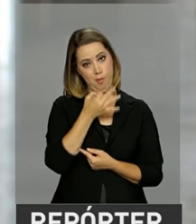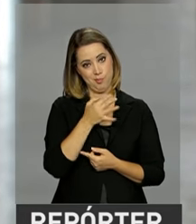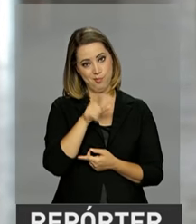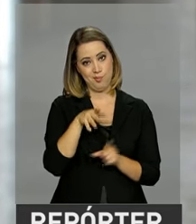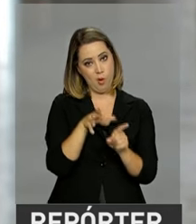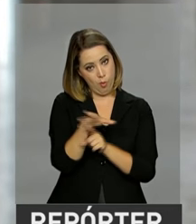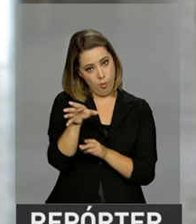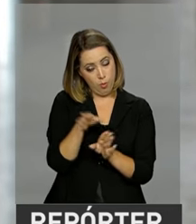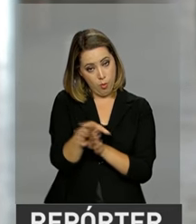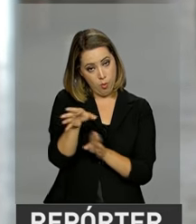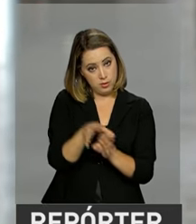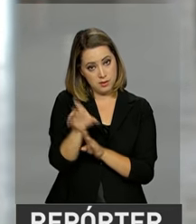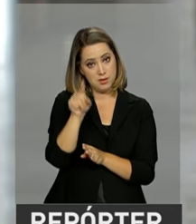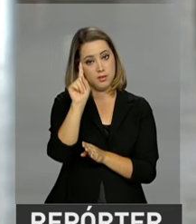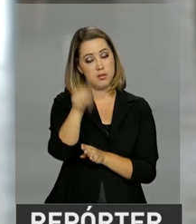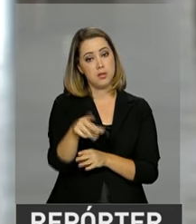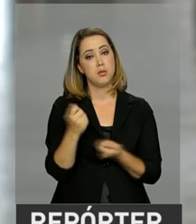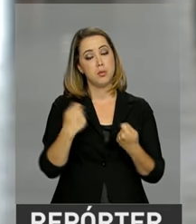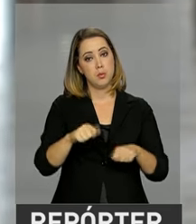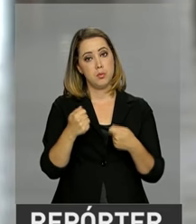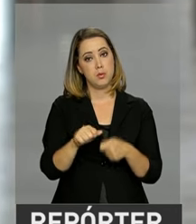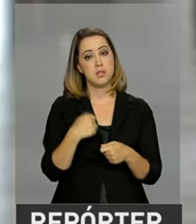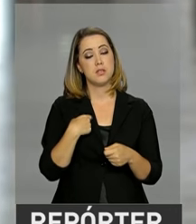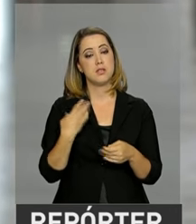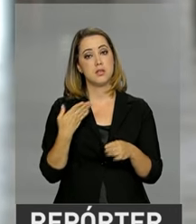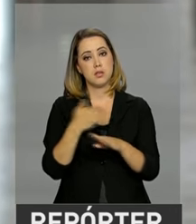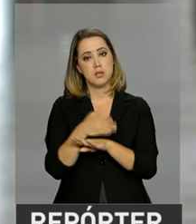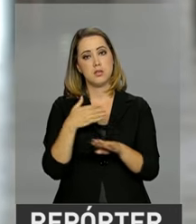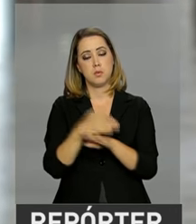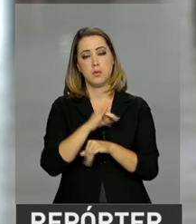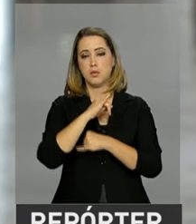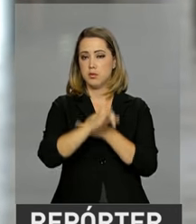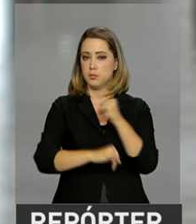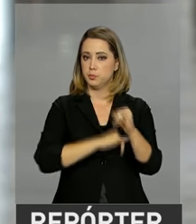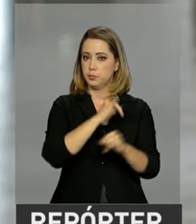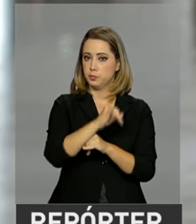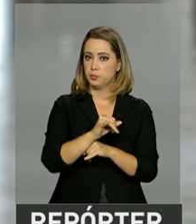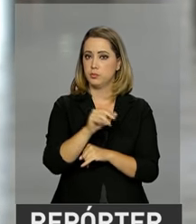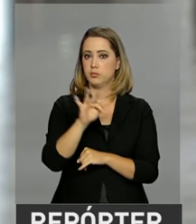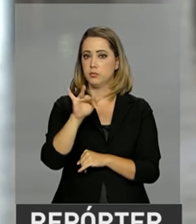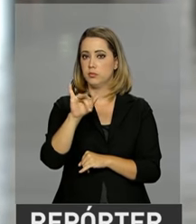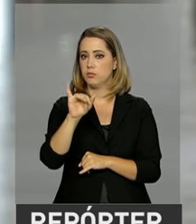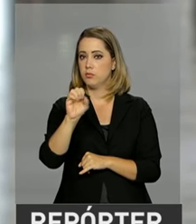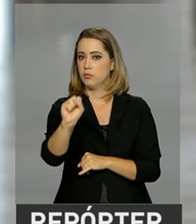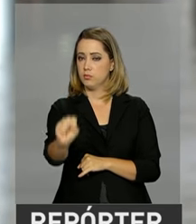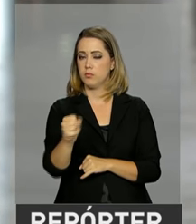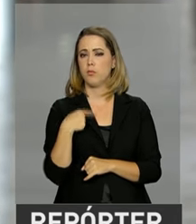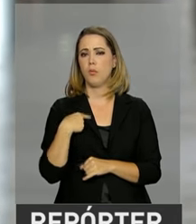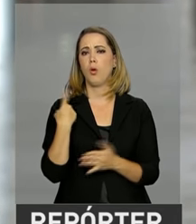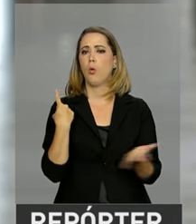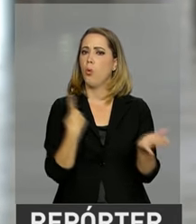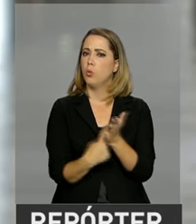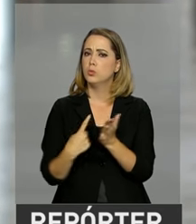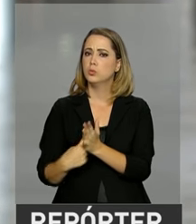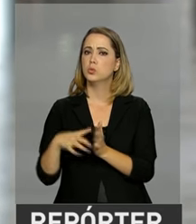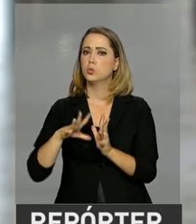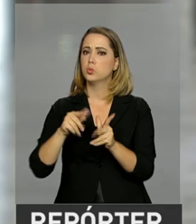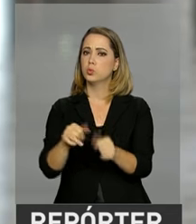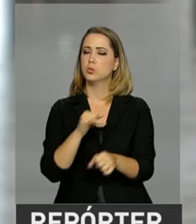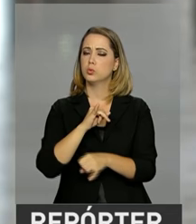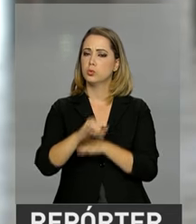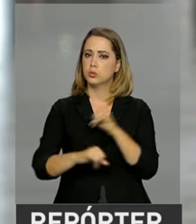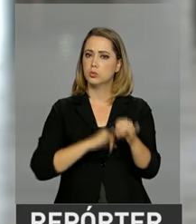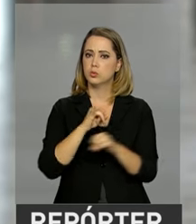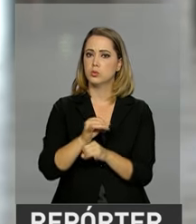ele deve entrar no sistema informatizado do Fundo de financiamento estudantil e confirmar as informações que